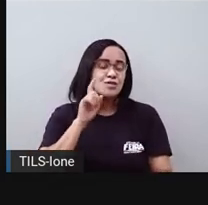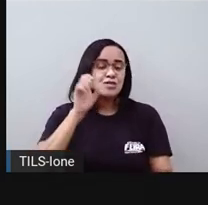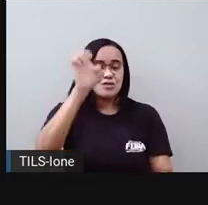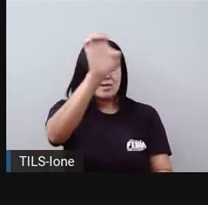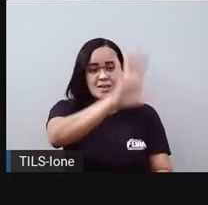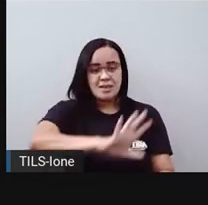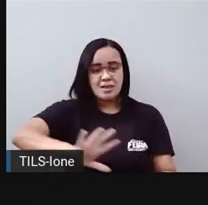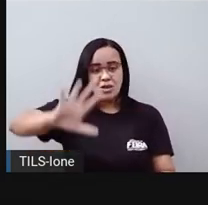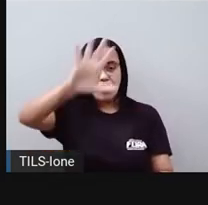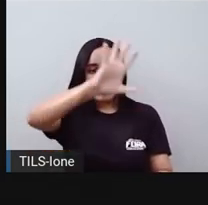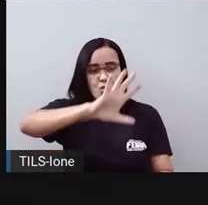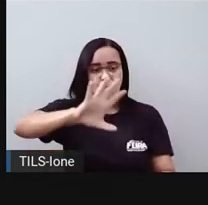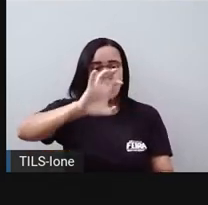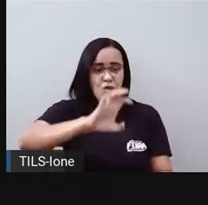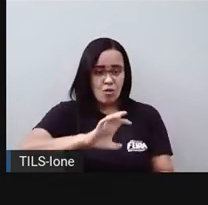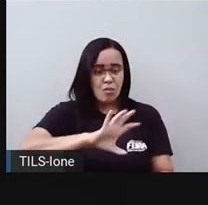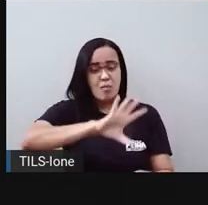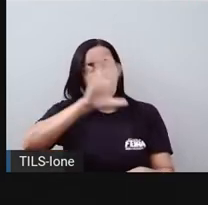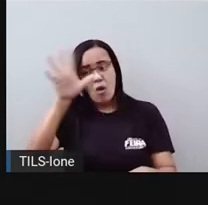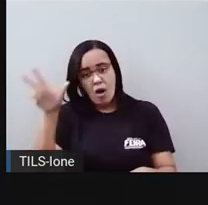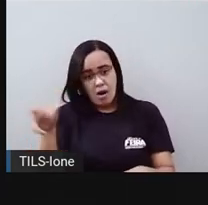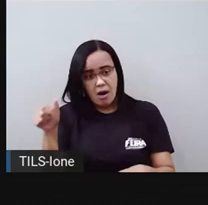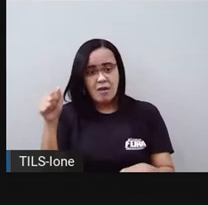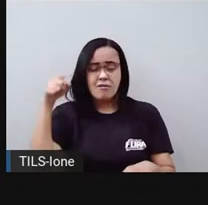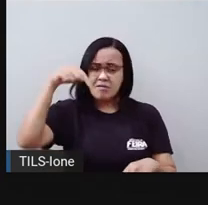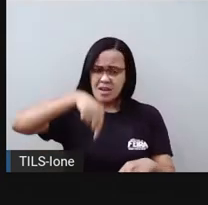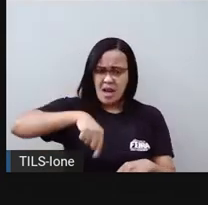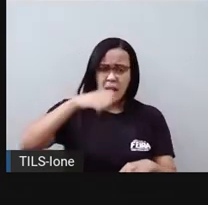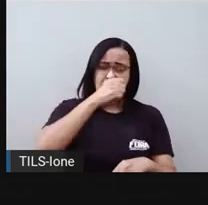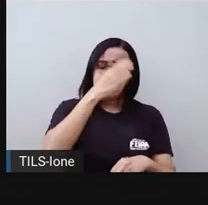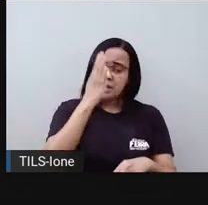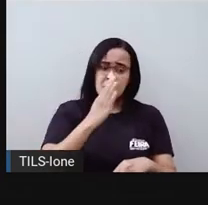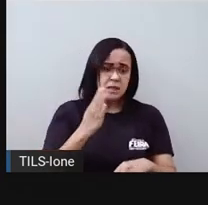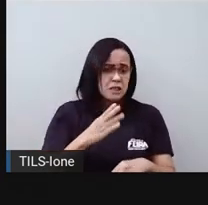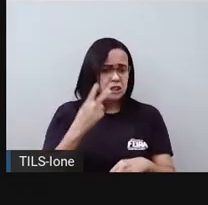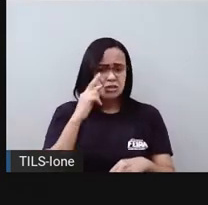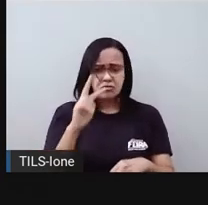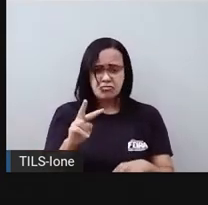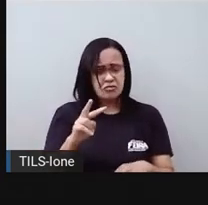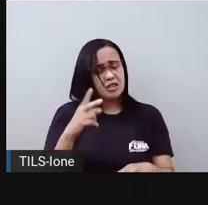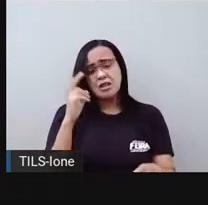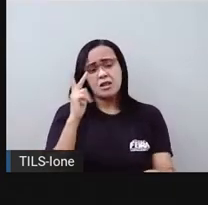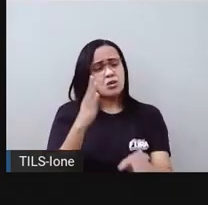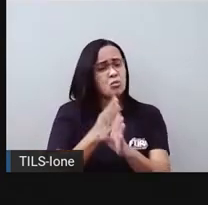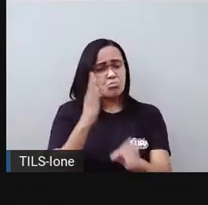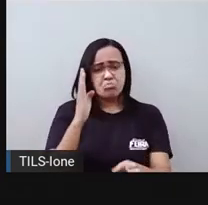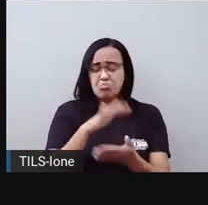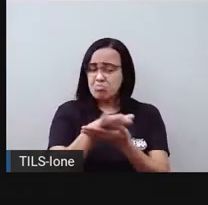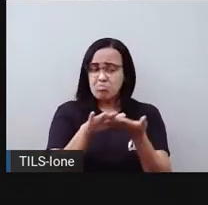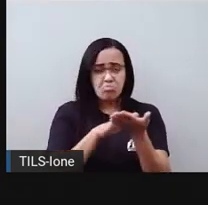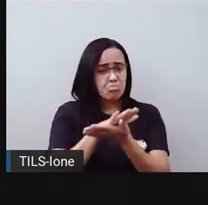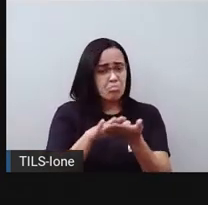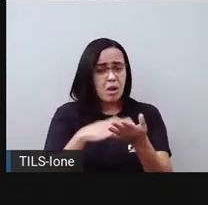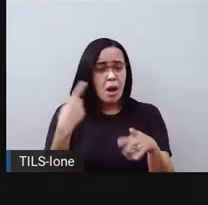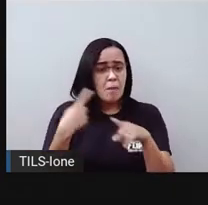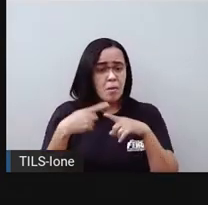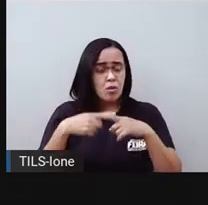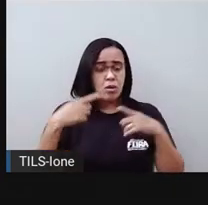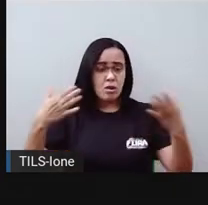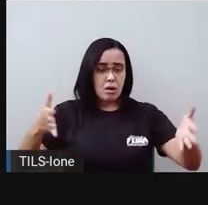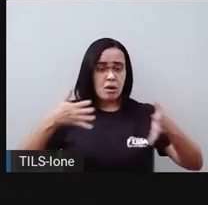África. É mais difícil da gente ver aqui no Brasil, porque aqui é mais calor, né? Então, urso